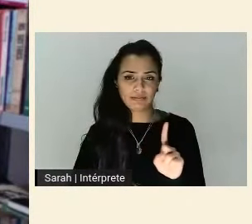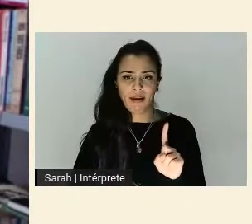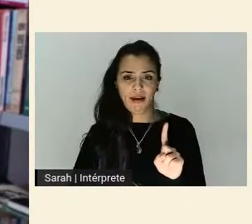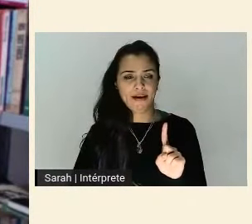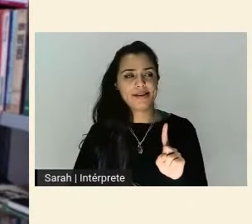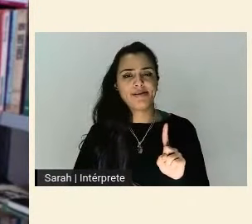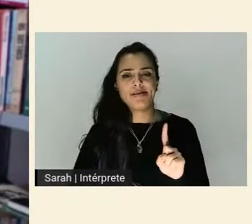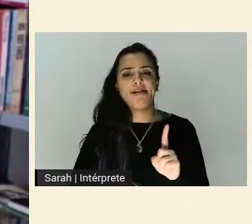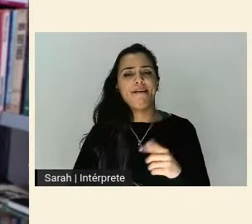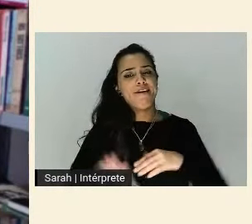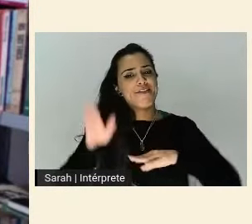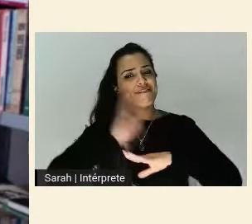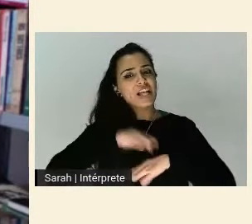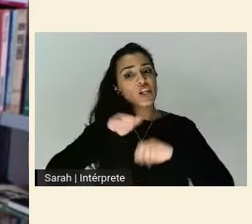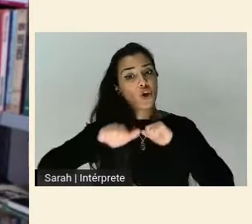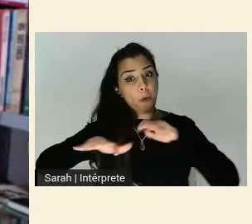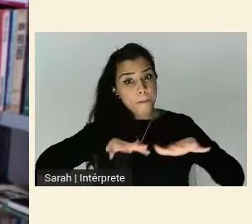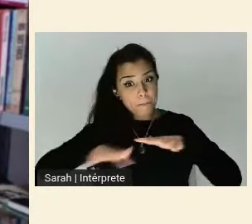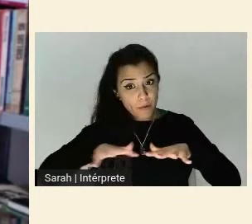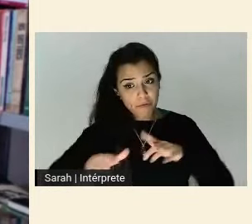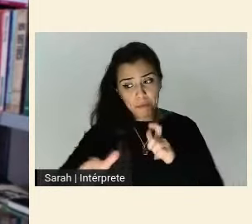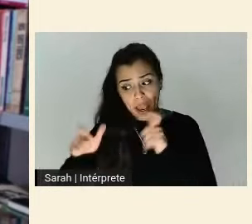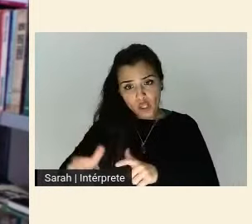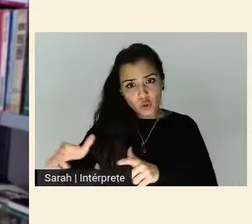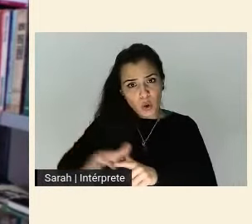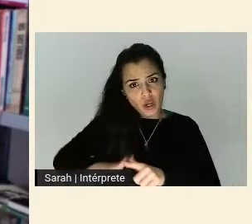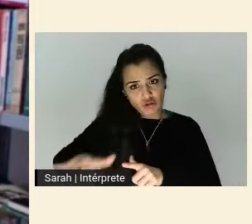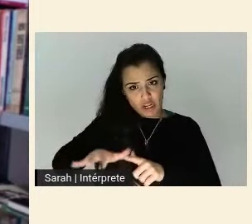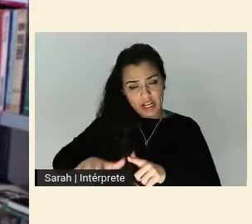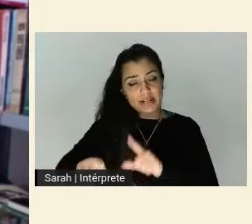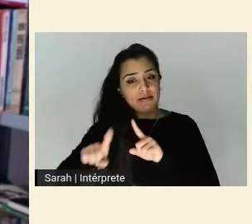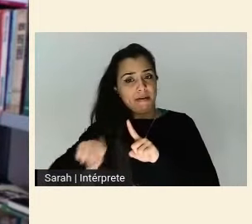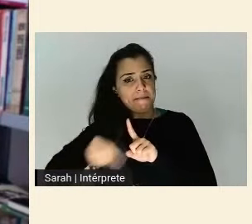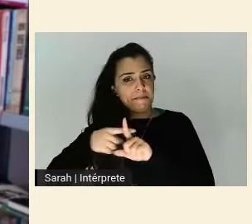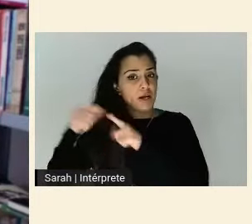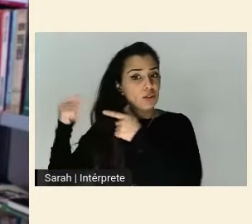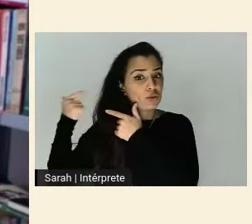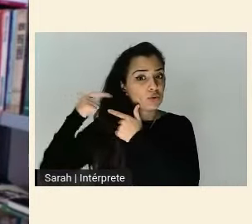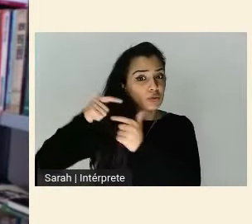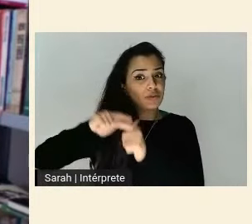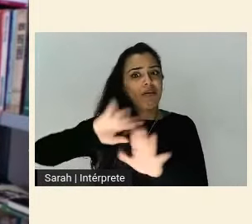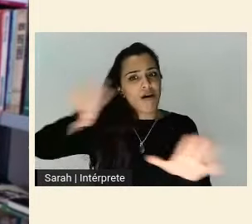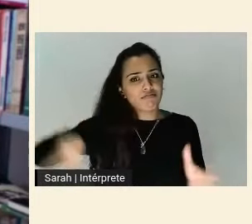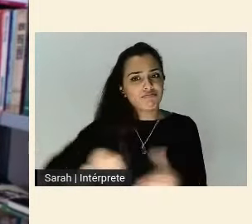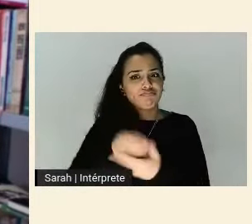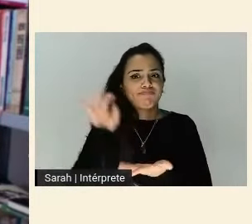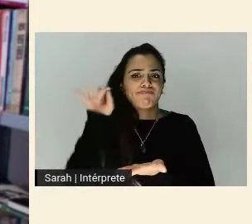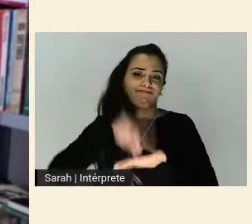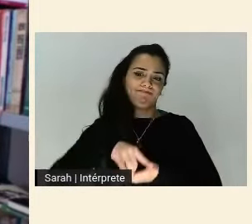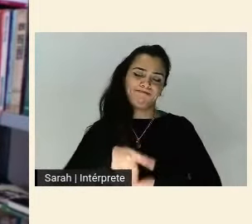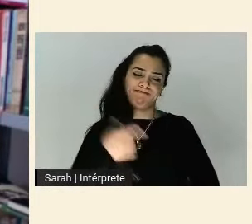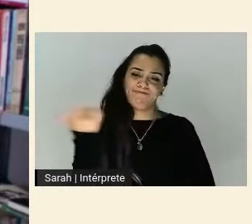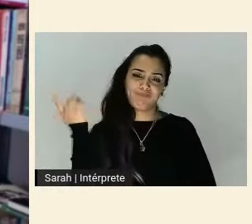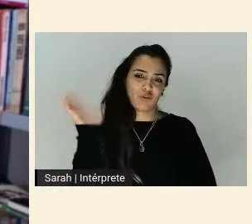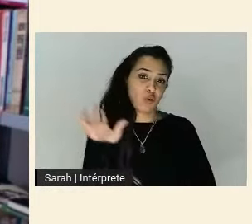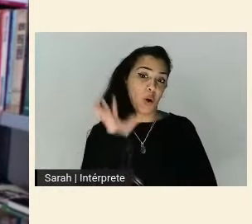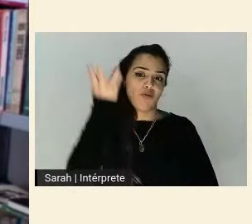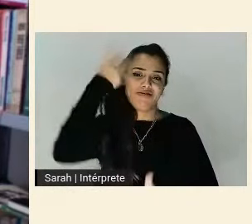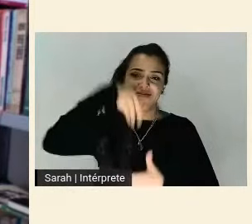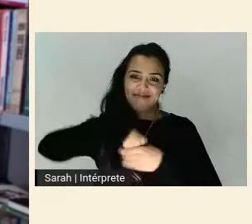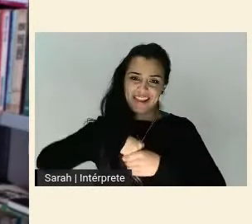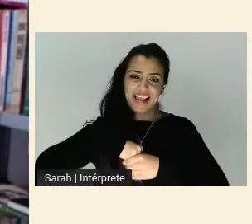o movimento regionalista e tradicionalista seja incorporado, né, à história do